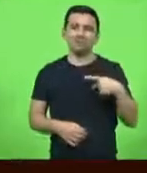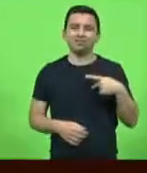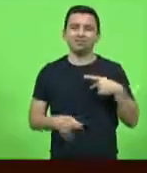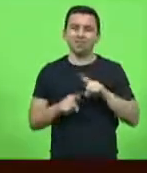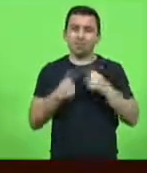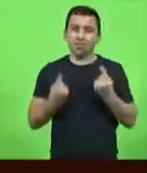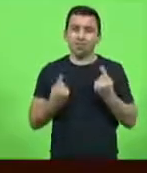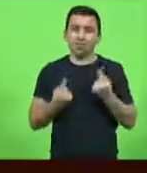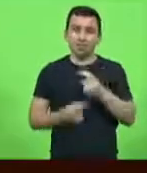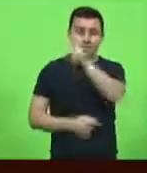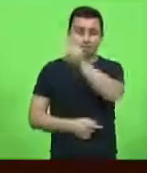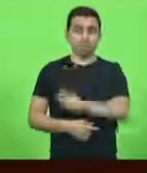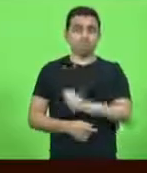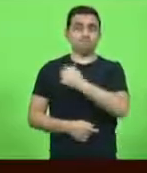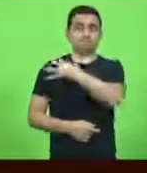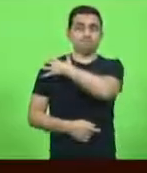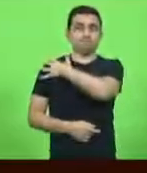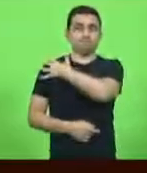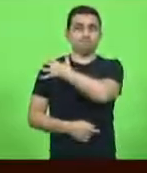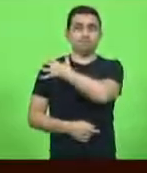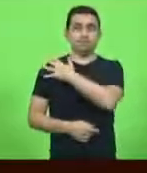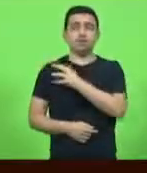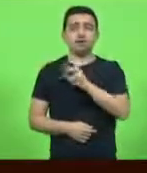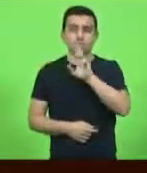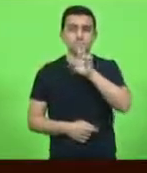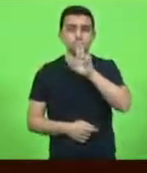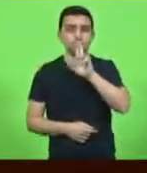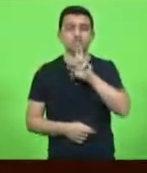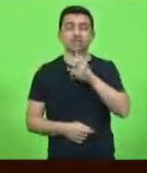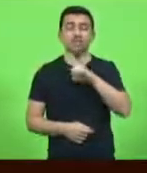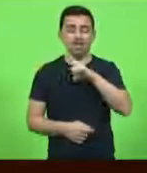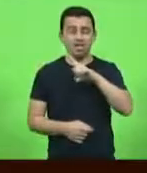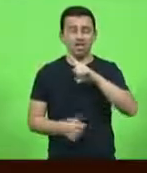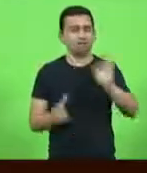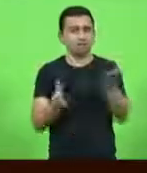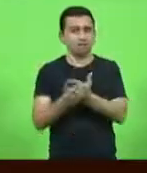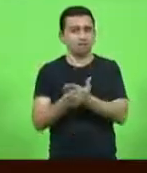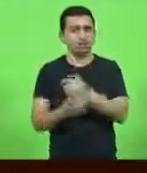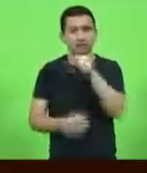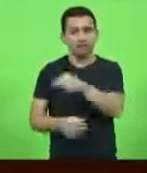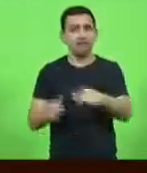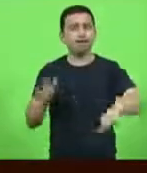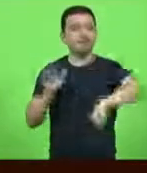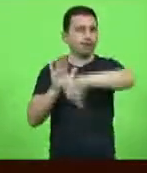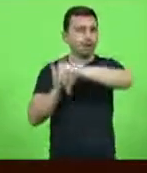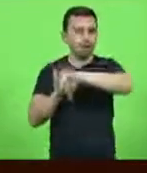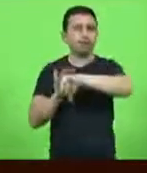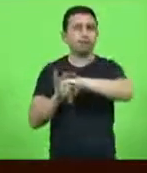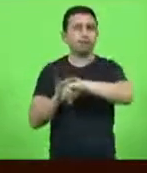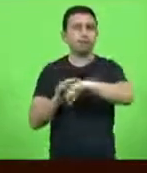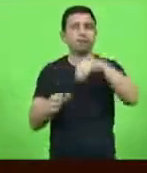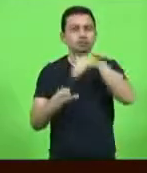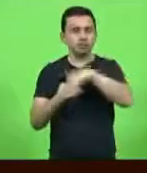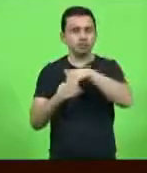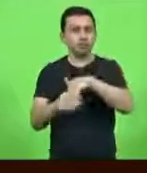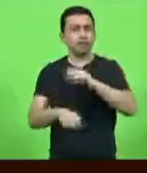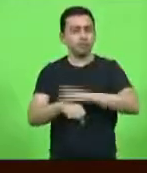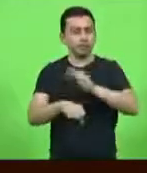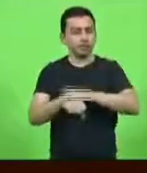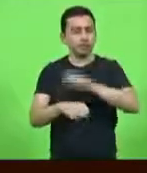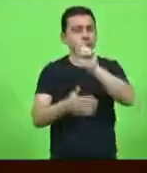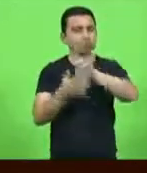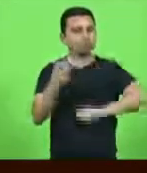Capelão da Polícia Militar responde a um processo por crime eleitoral assinado pelo